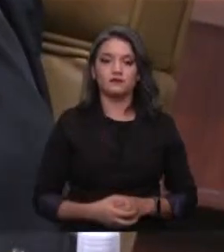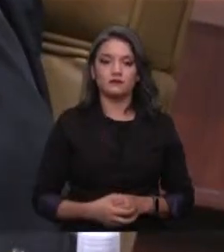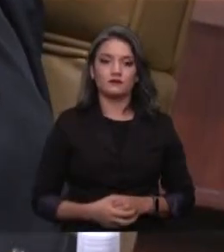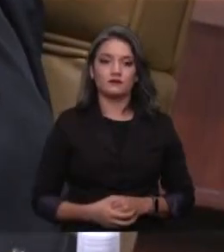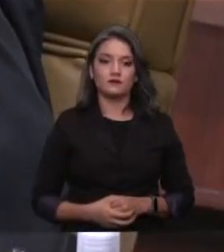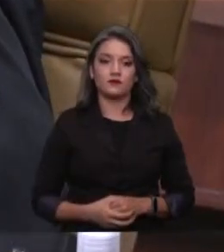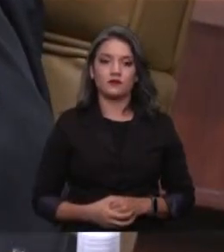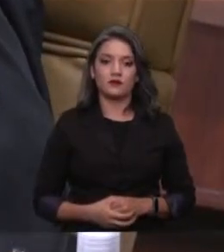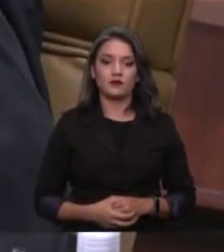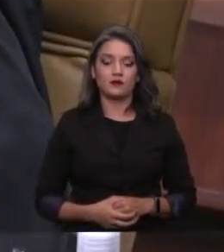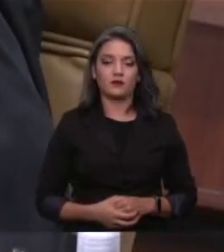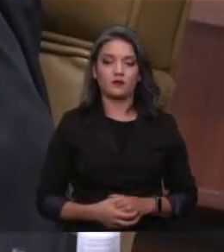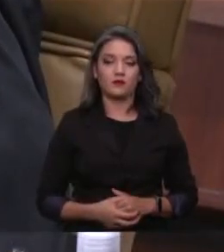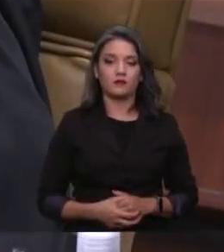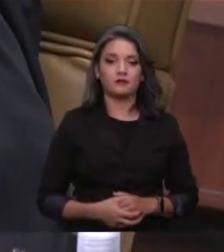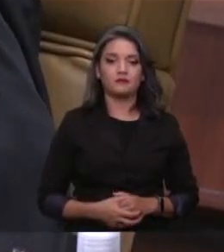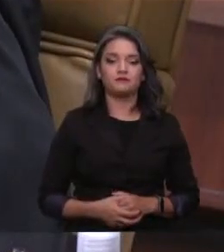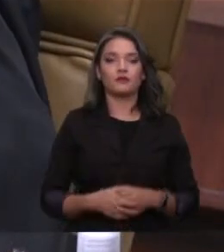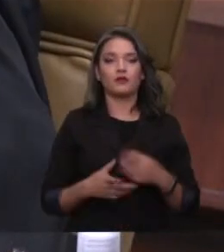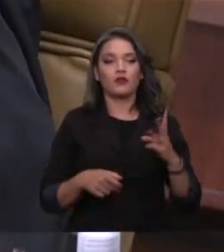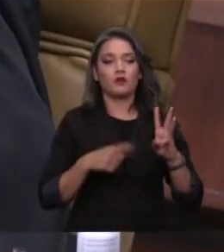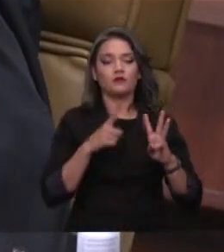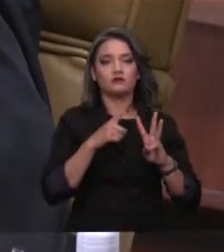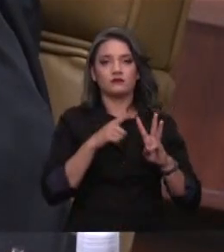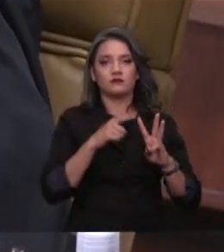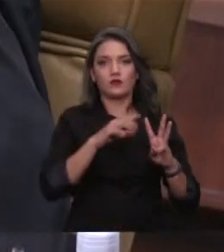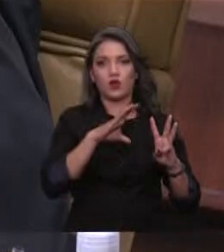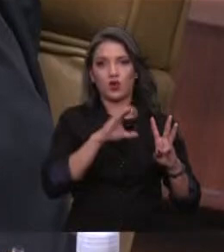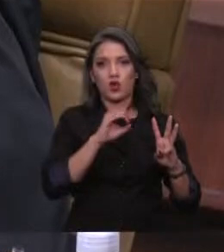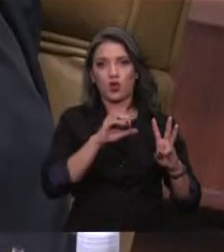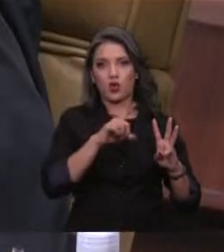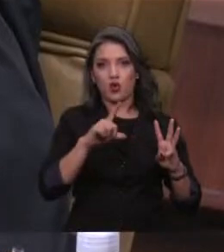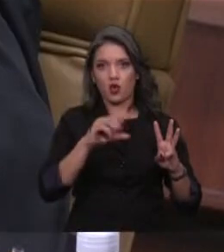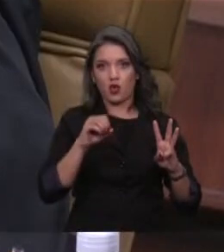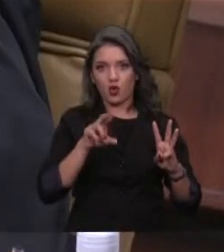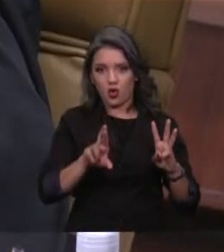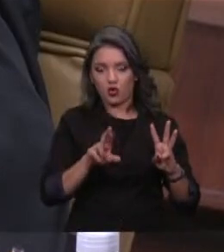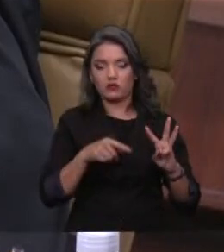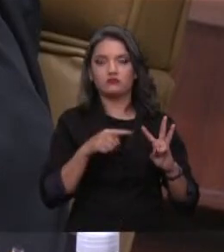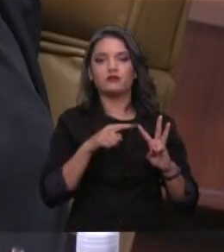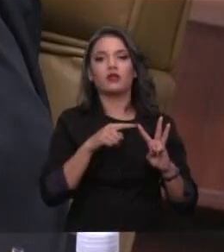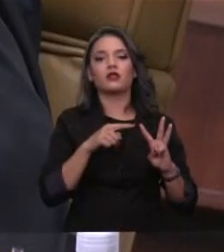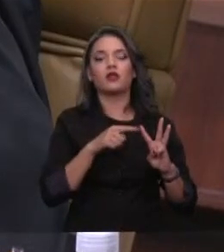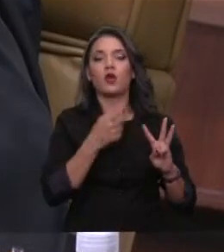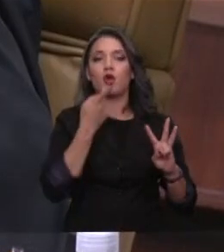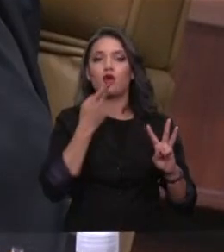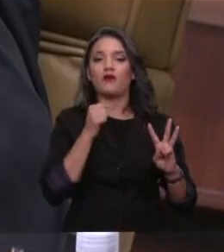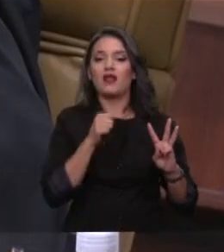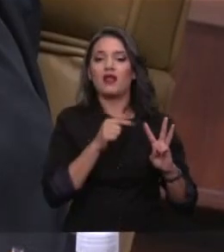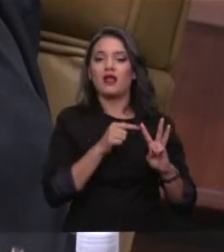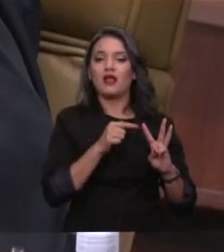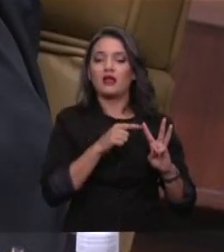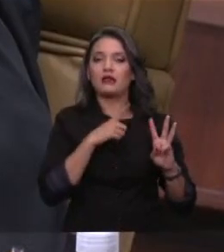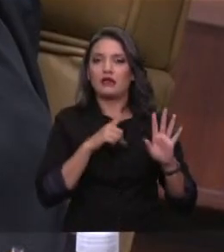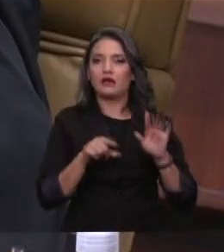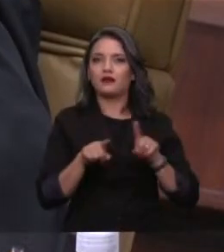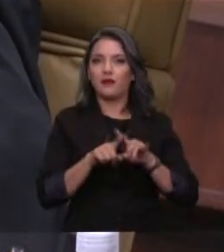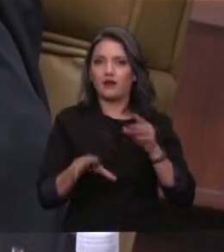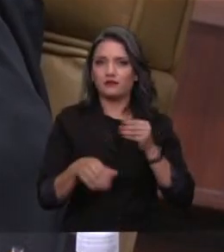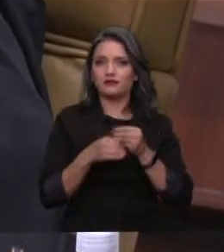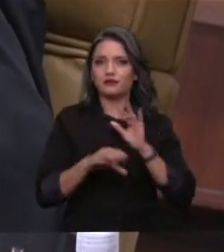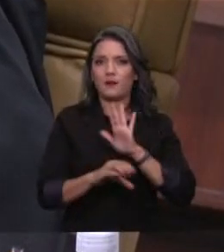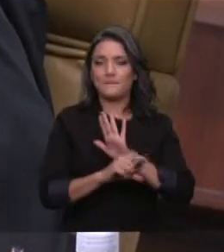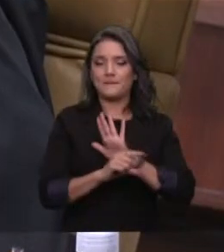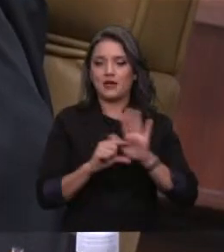Em relação especificamente ao réu Fernando Collor de Mello, a denúncia acresce ainda ao parágrafo